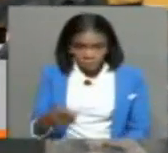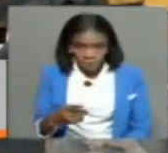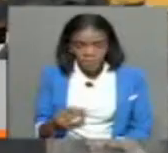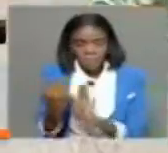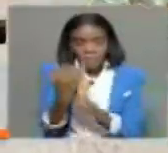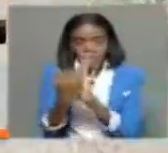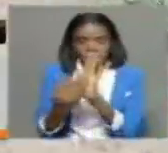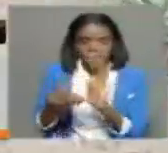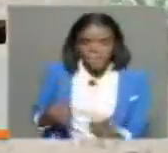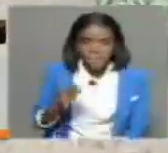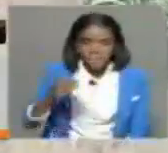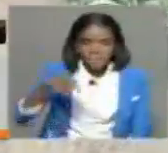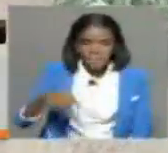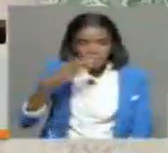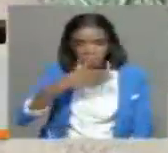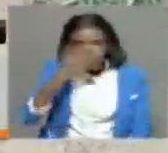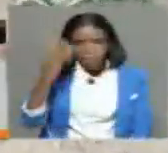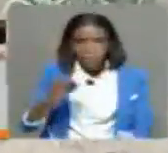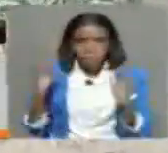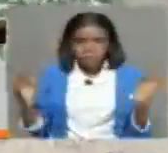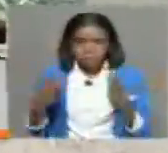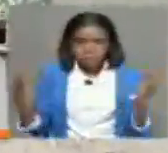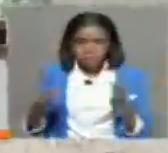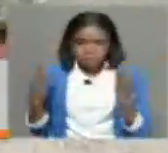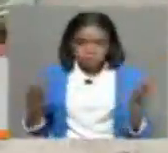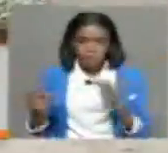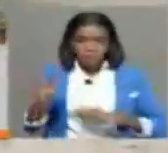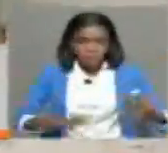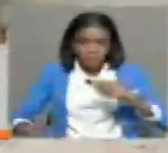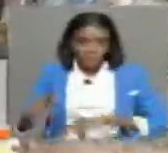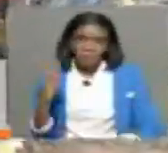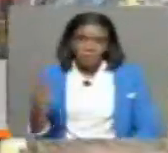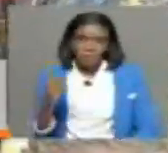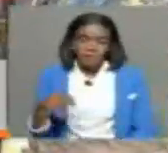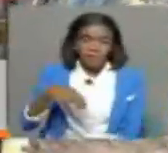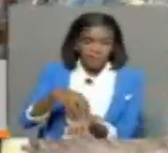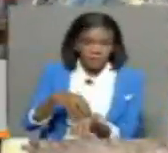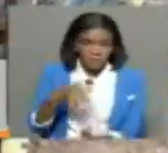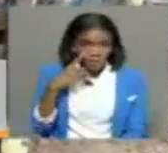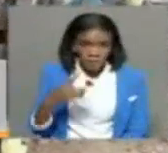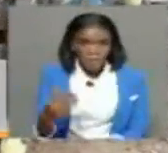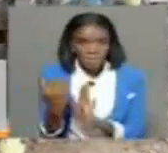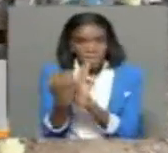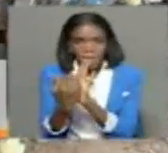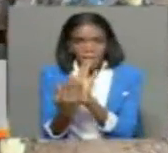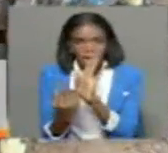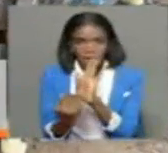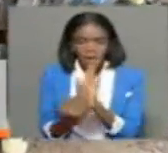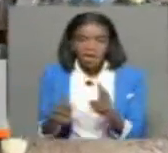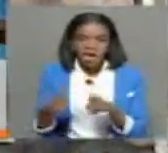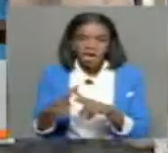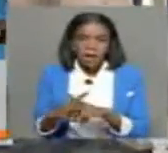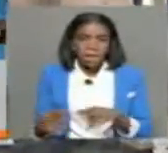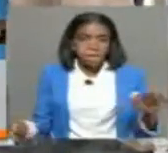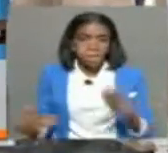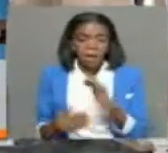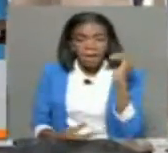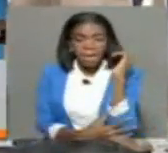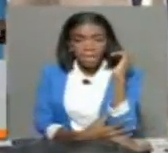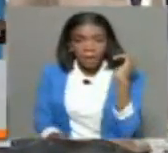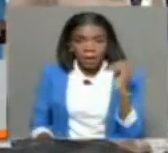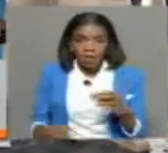programa do PIME. O dia foi de festa para os munícipes do Pangualuquém, já que no âmbito do programa de combate à pobreza, os